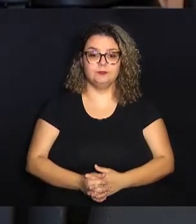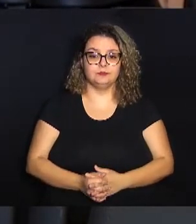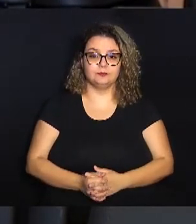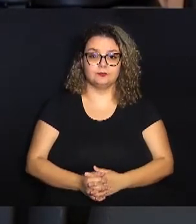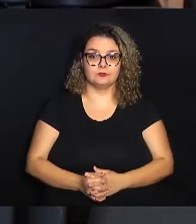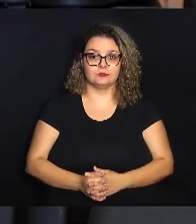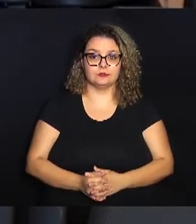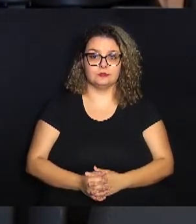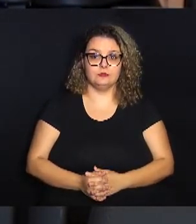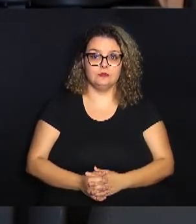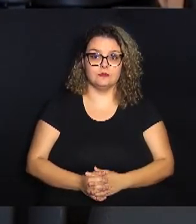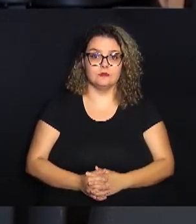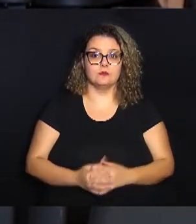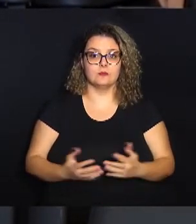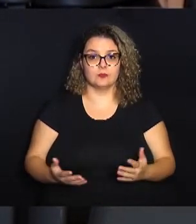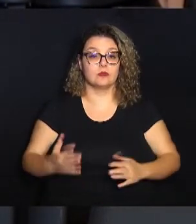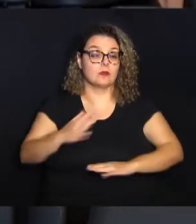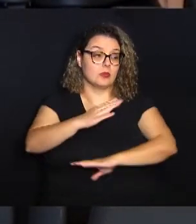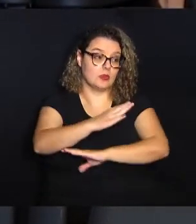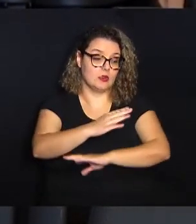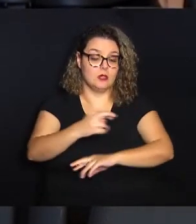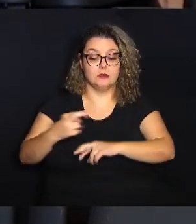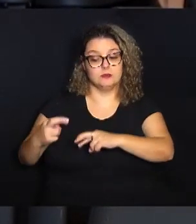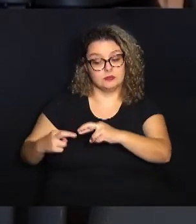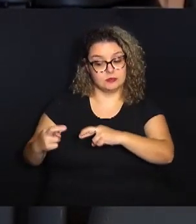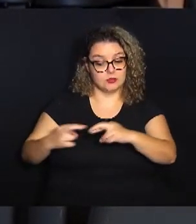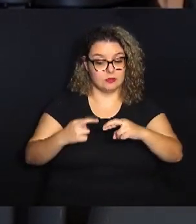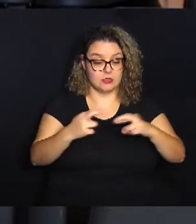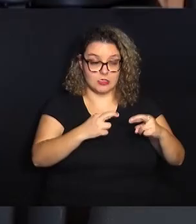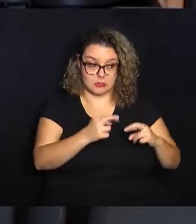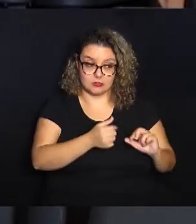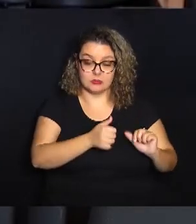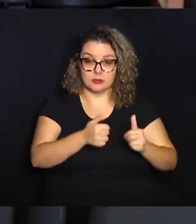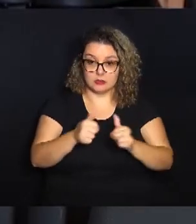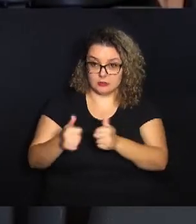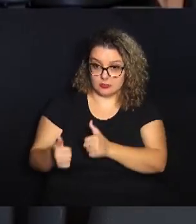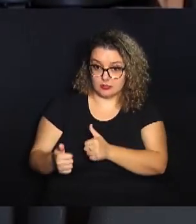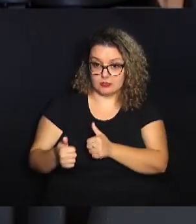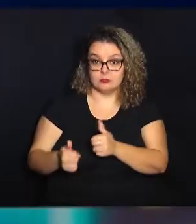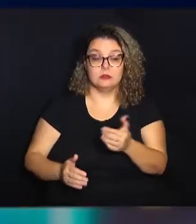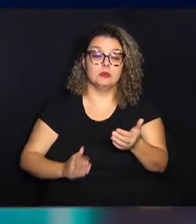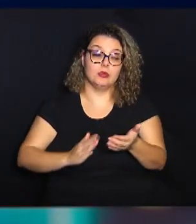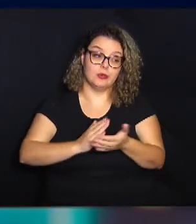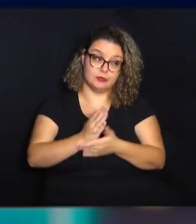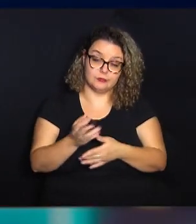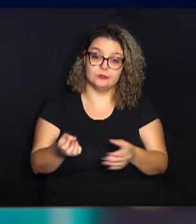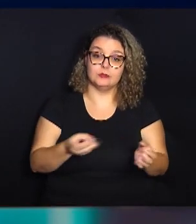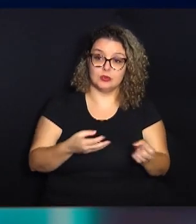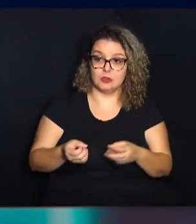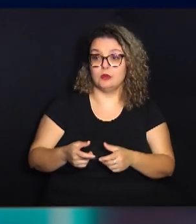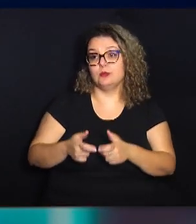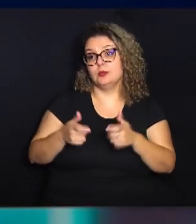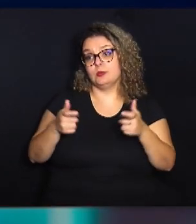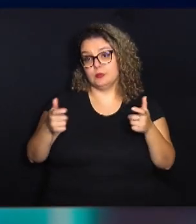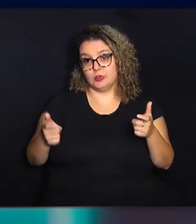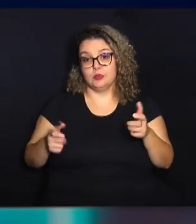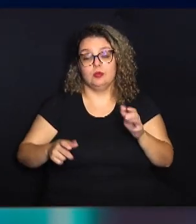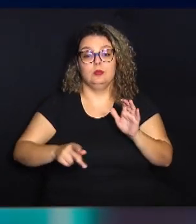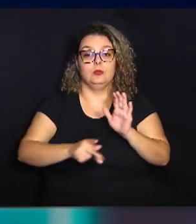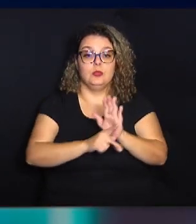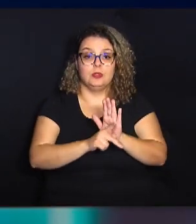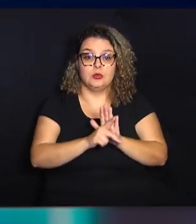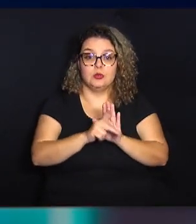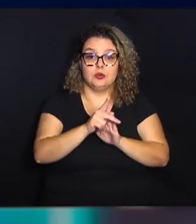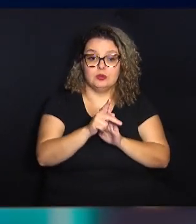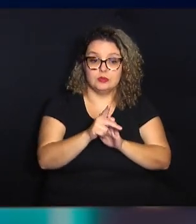A casa tem avaliado, inclusive, né, e aprovou recentemente por maioria projetos